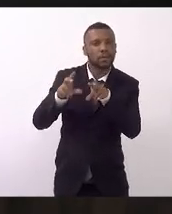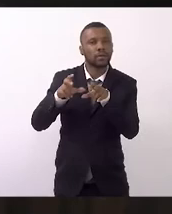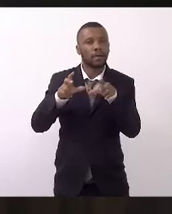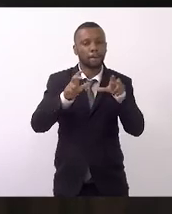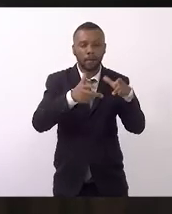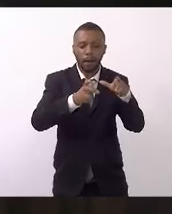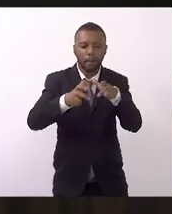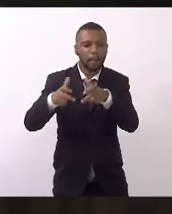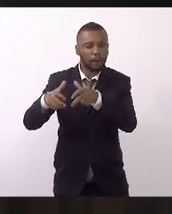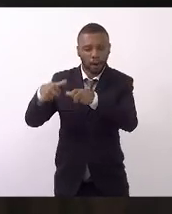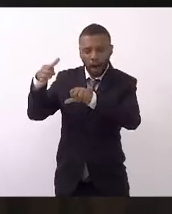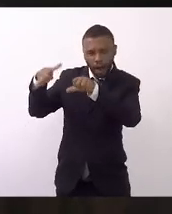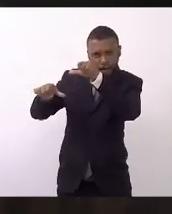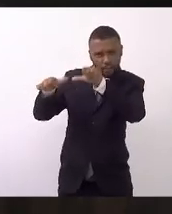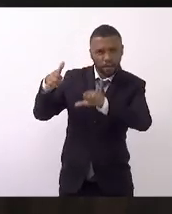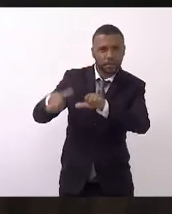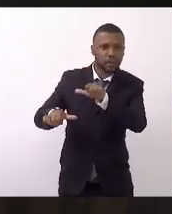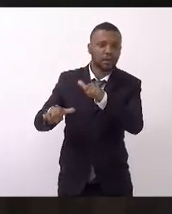pode ser